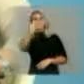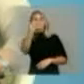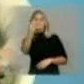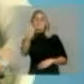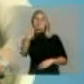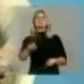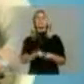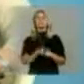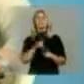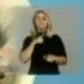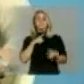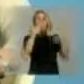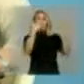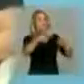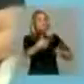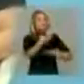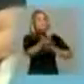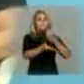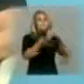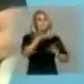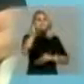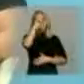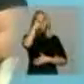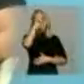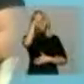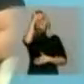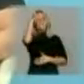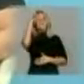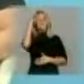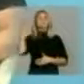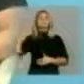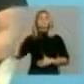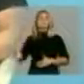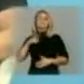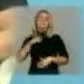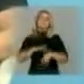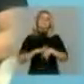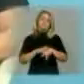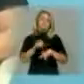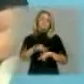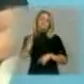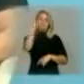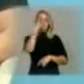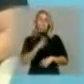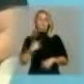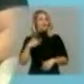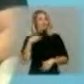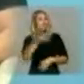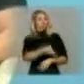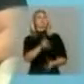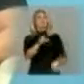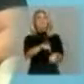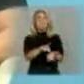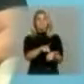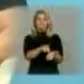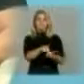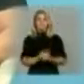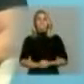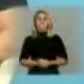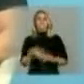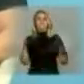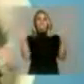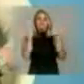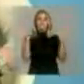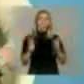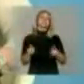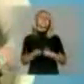local de preservação da história das pessoas que foram atingidas pela doença no Brasil. E eu vou fazer questão de estar lá. Com certeza. Eu fico muito